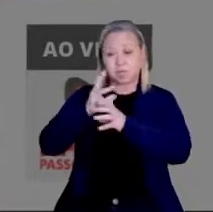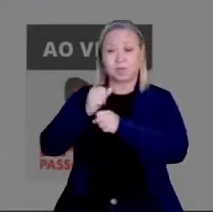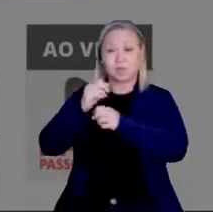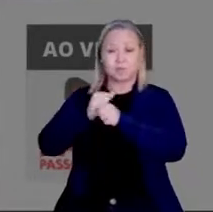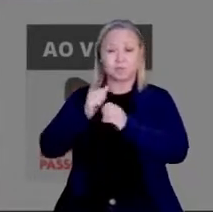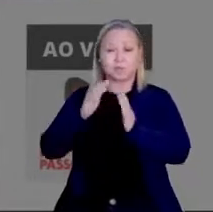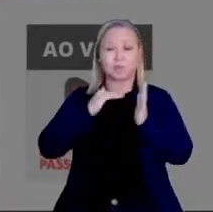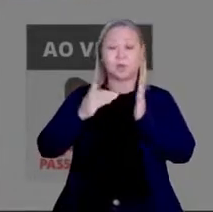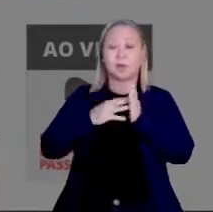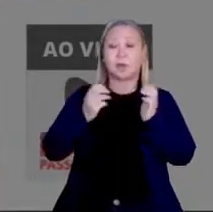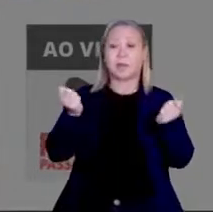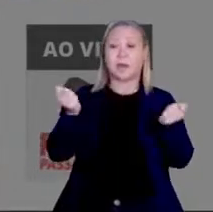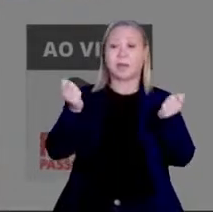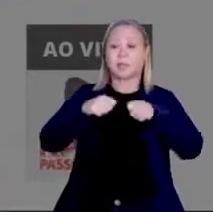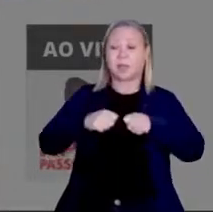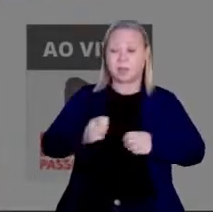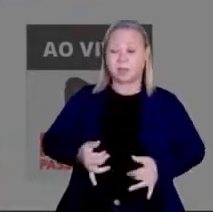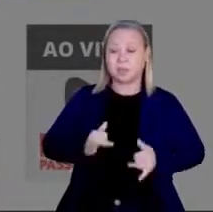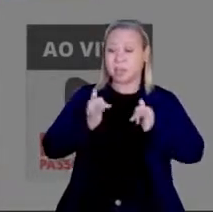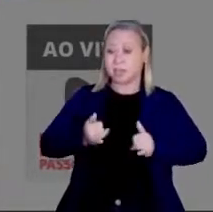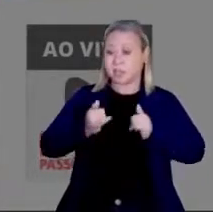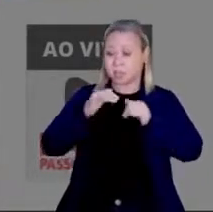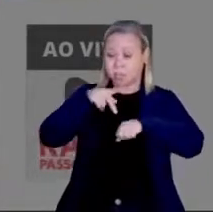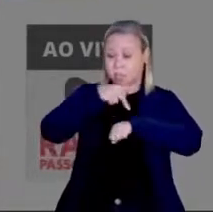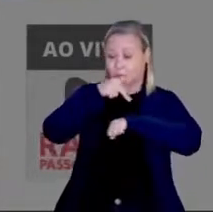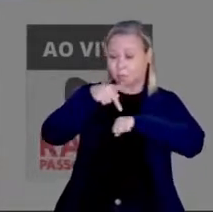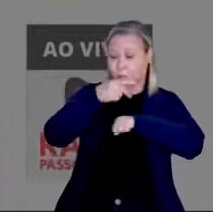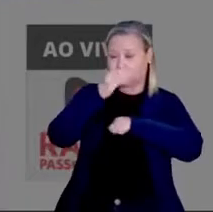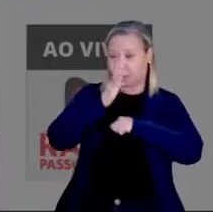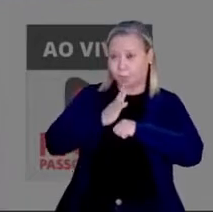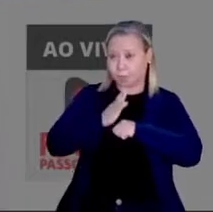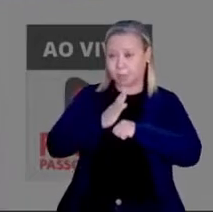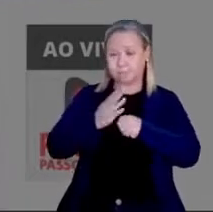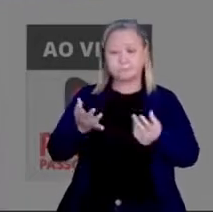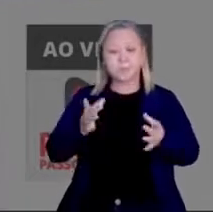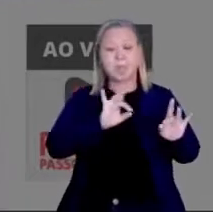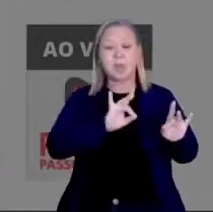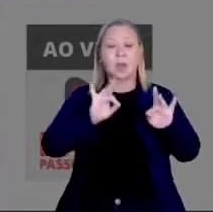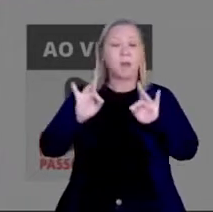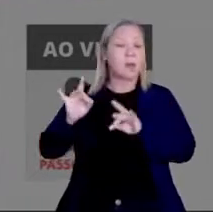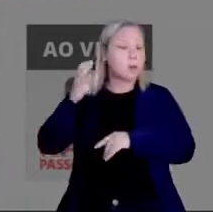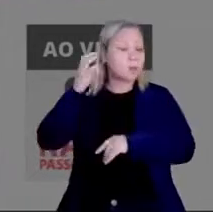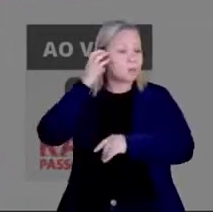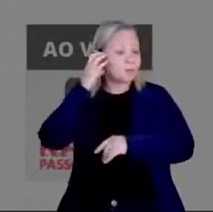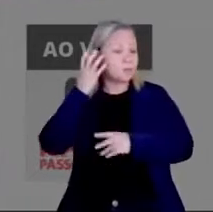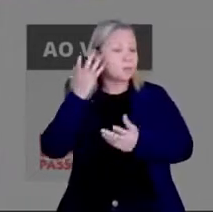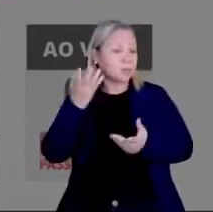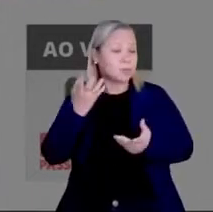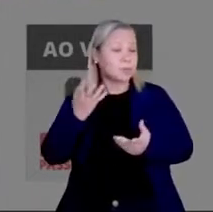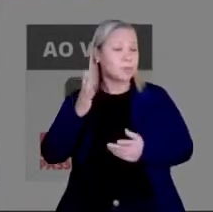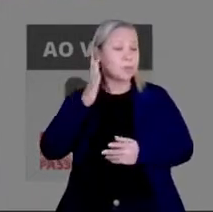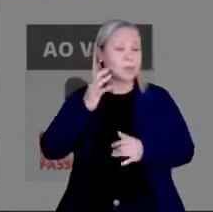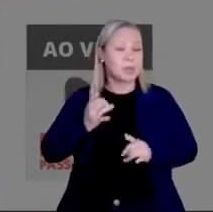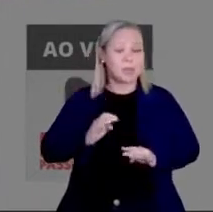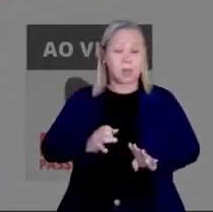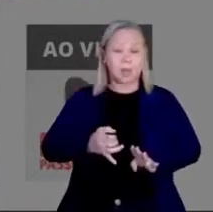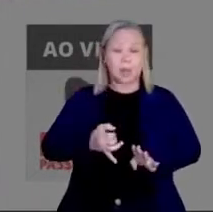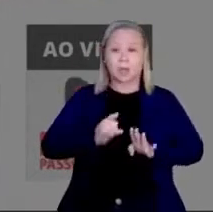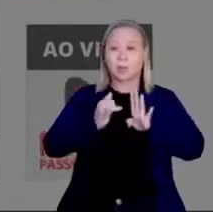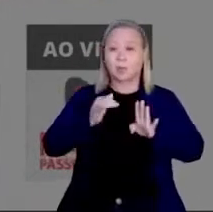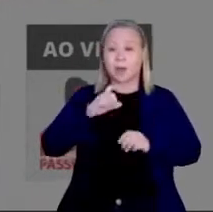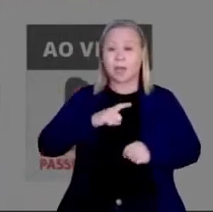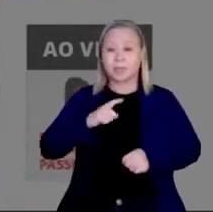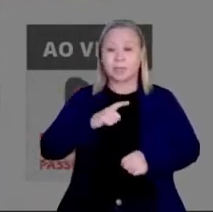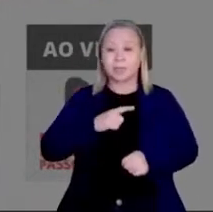dessas usinas. Qual que é a sua opinião sobre a privatização da Eletrobras? Olha, primeiro, Mário, deixar